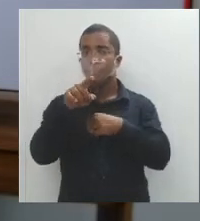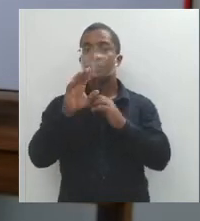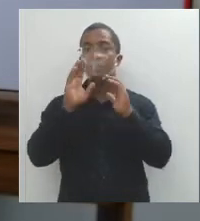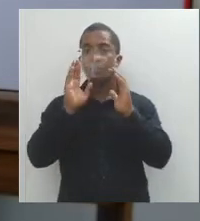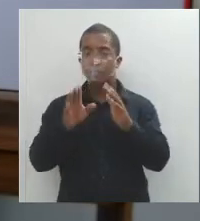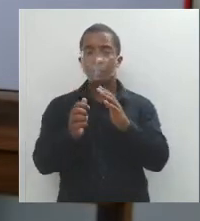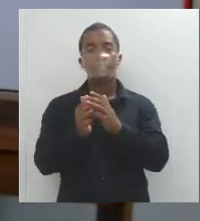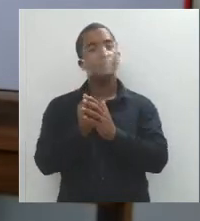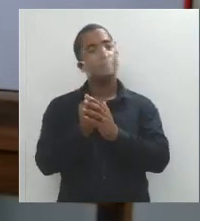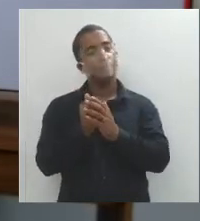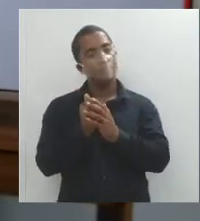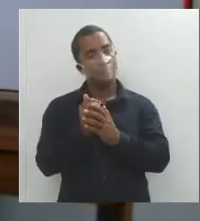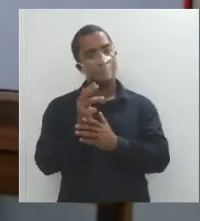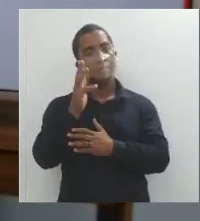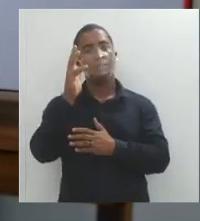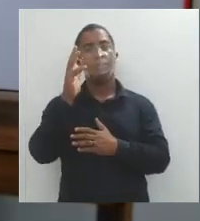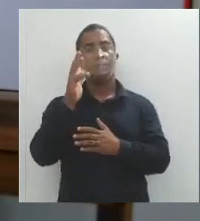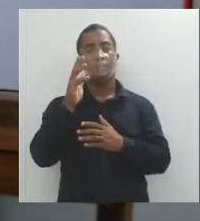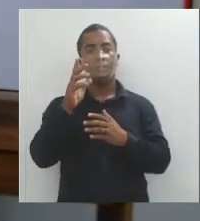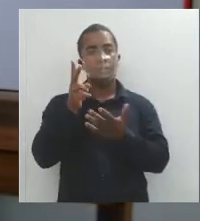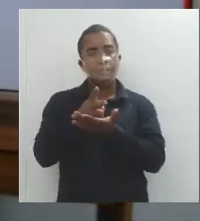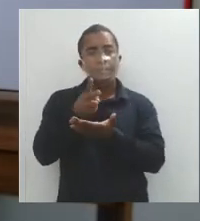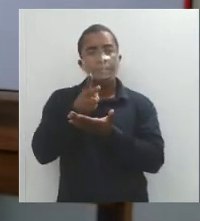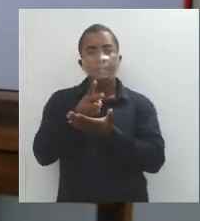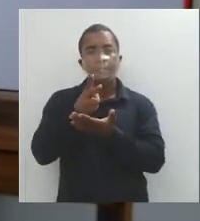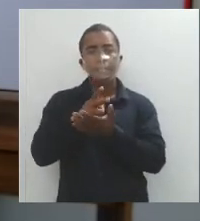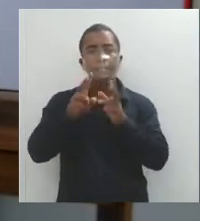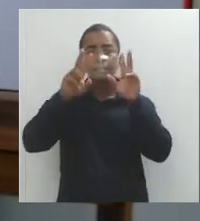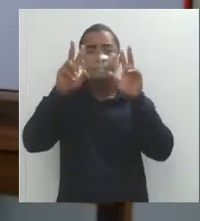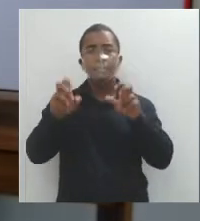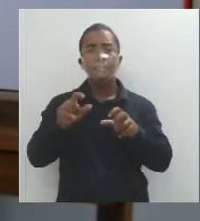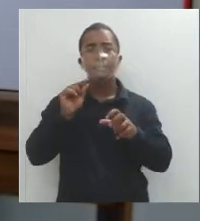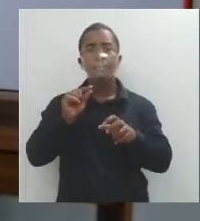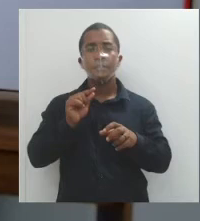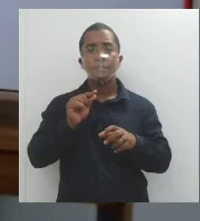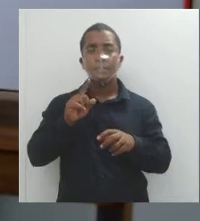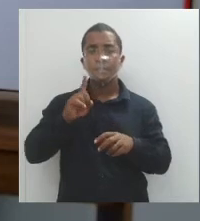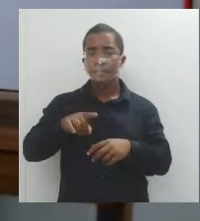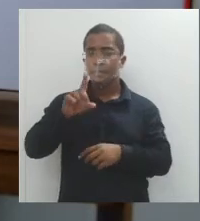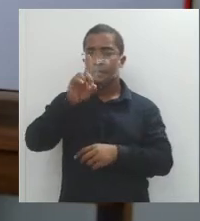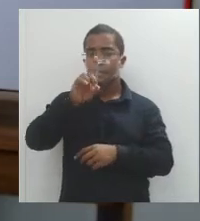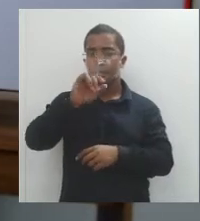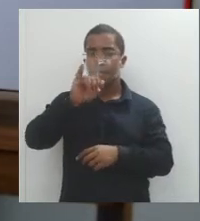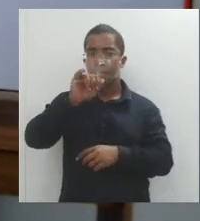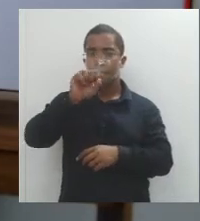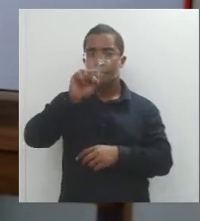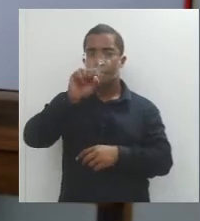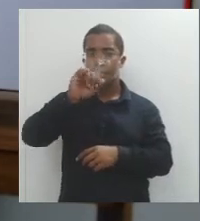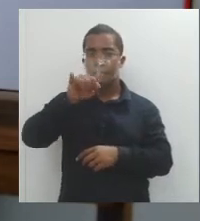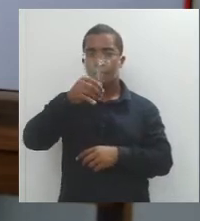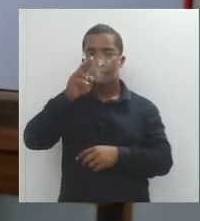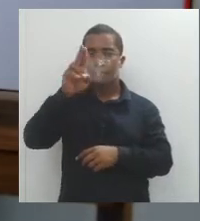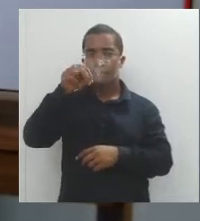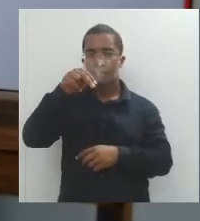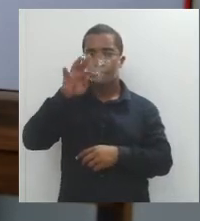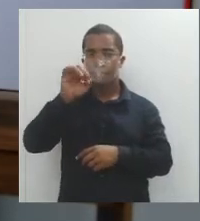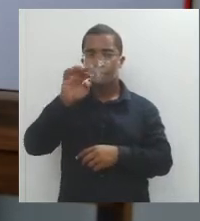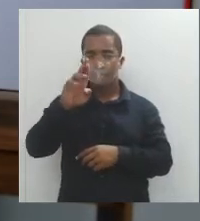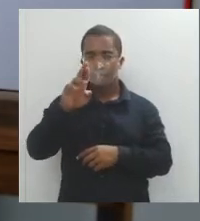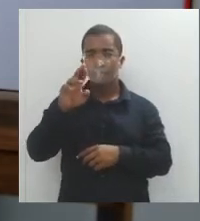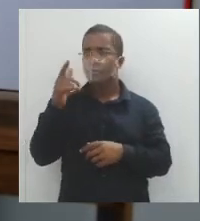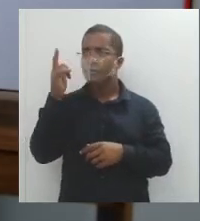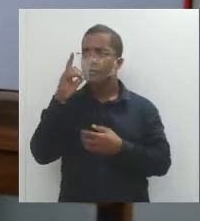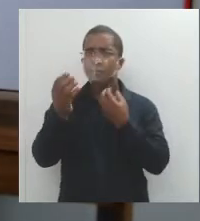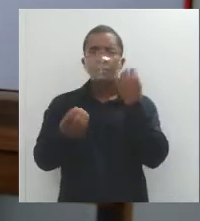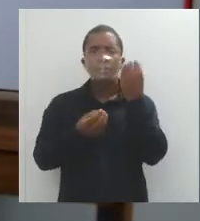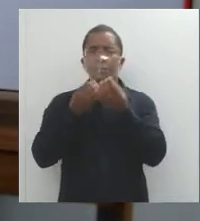já várias vezes e continua caindo cálculo de disjuntor no Enem. Como é que a gente vai calcular um disjuntor?